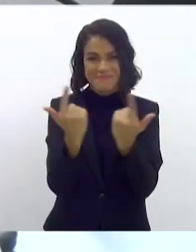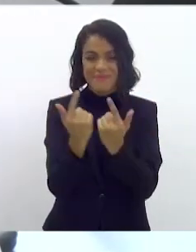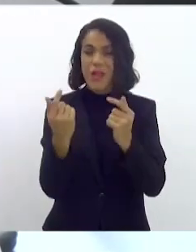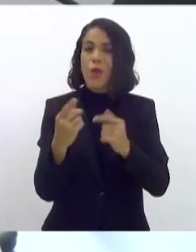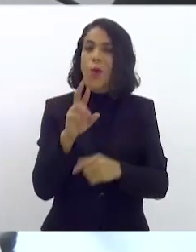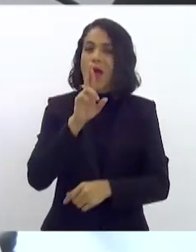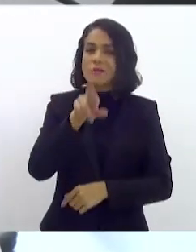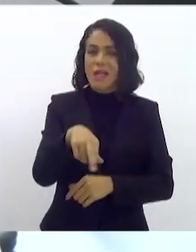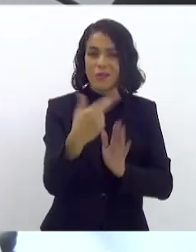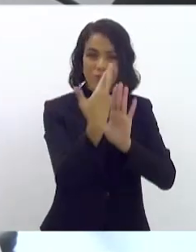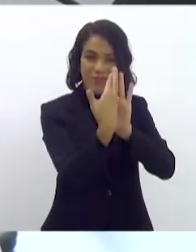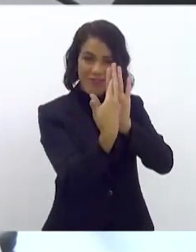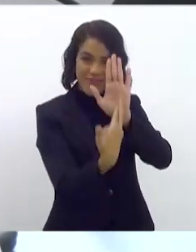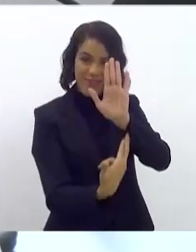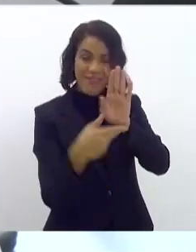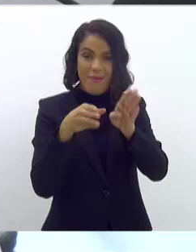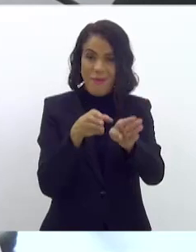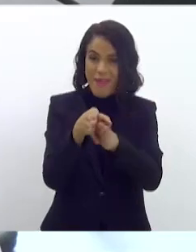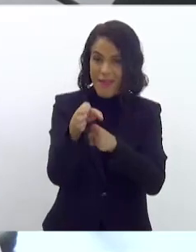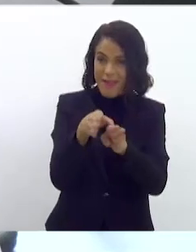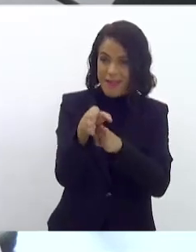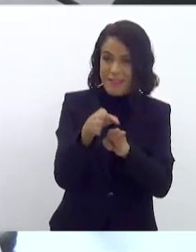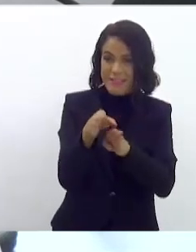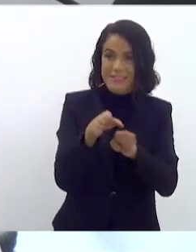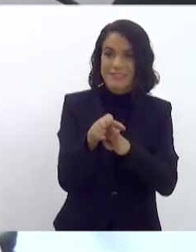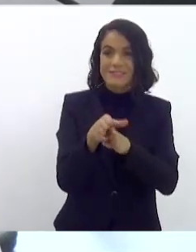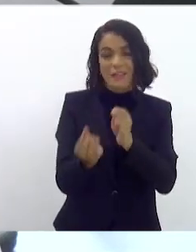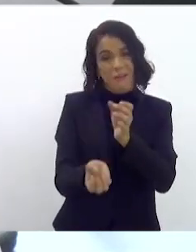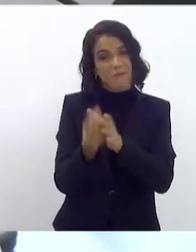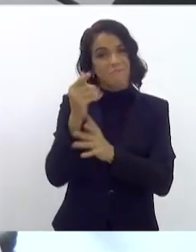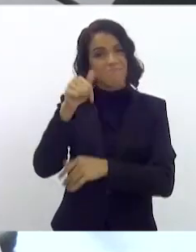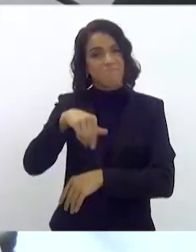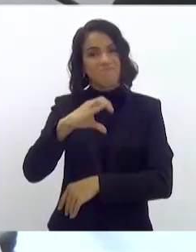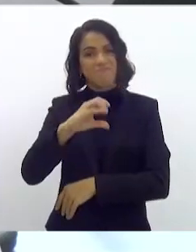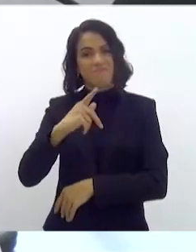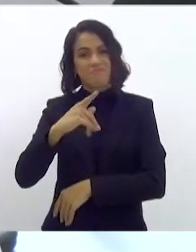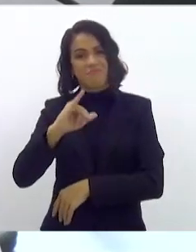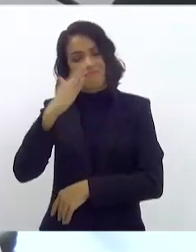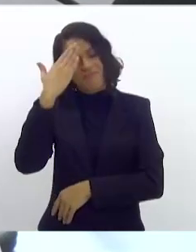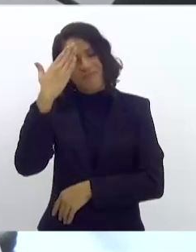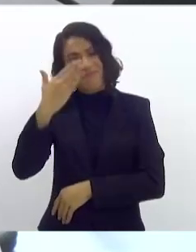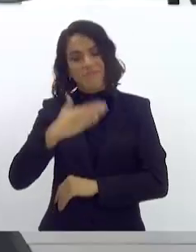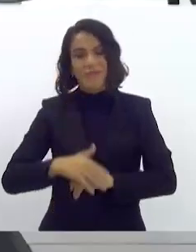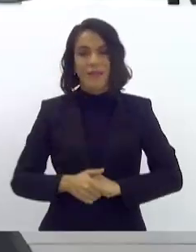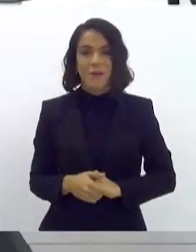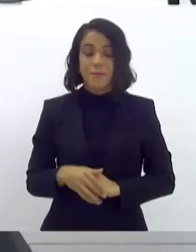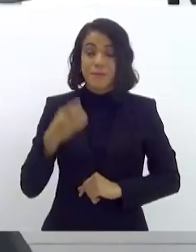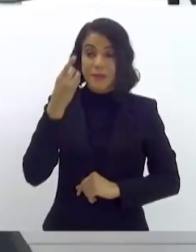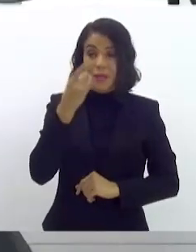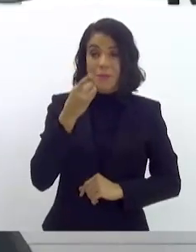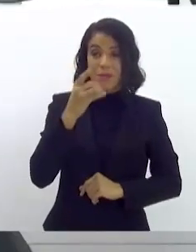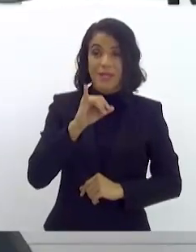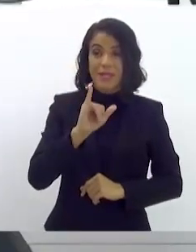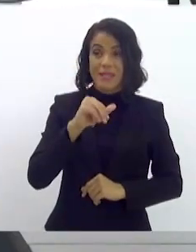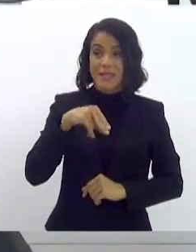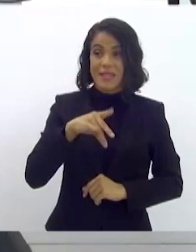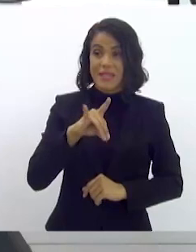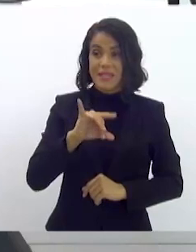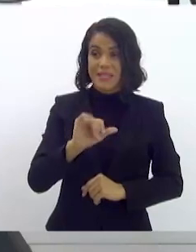relatório e das propostas, das recomendações que sairão dessa CPI. Muito obrigada. Deputada Índia Armelau.